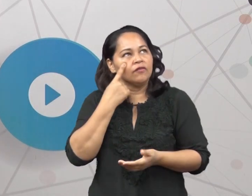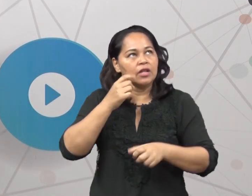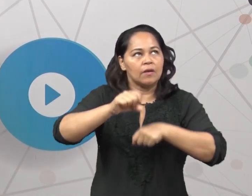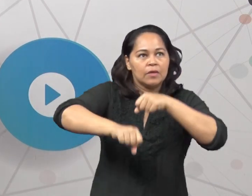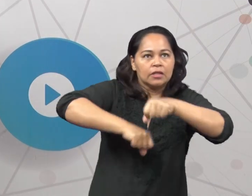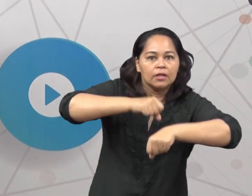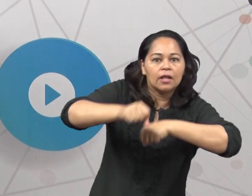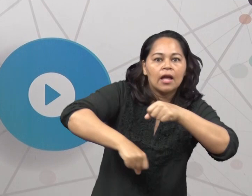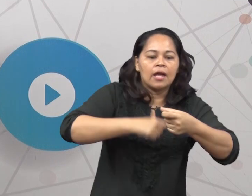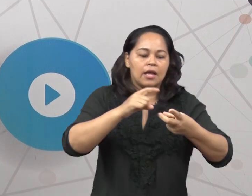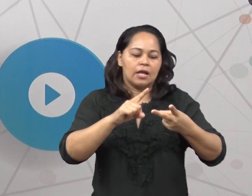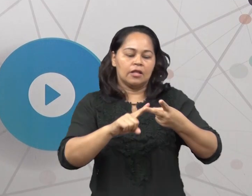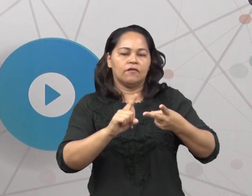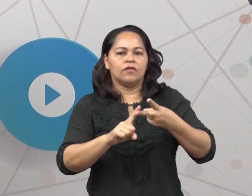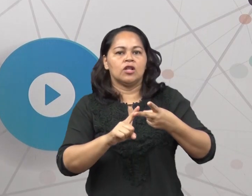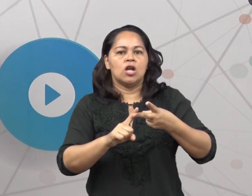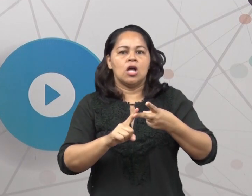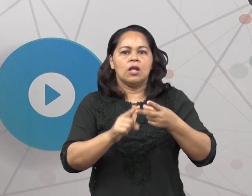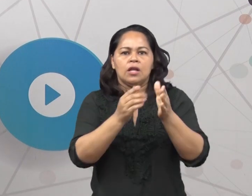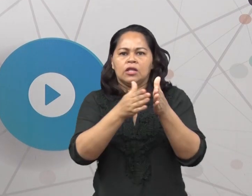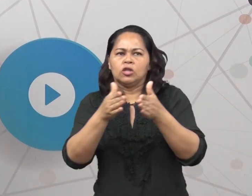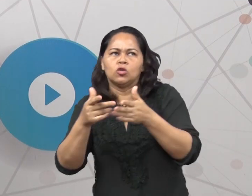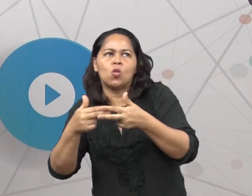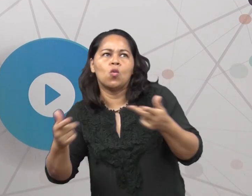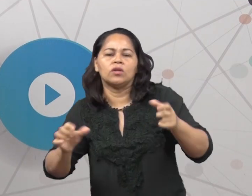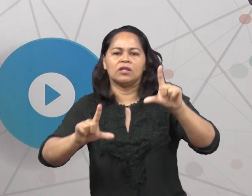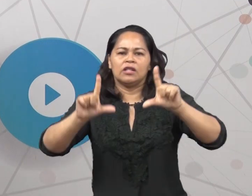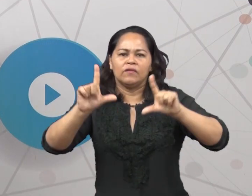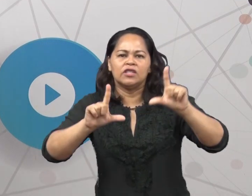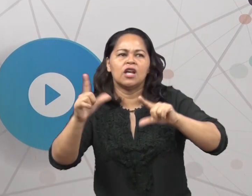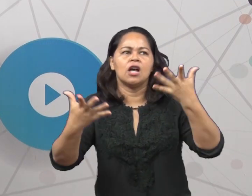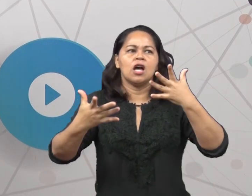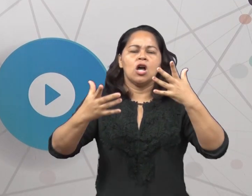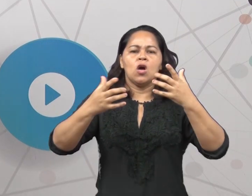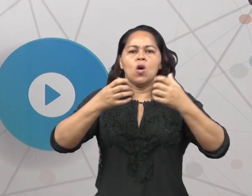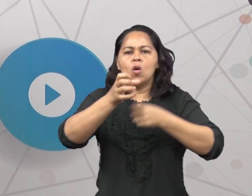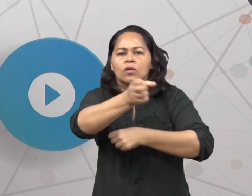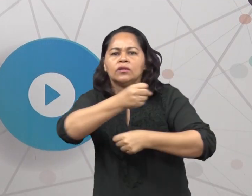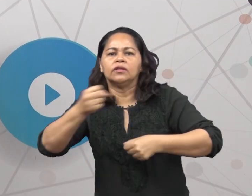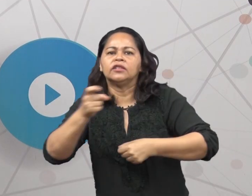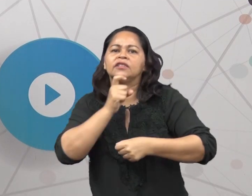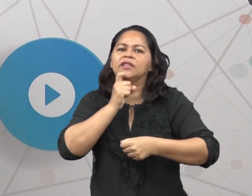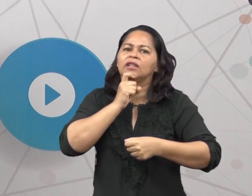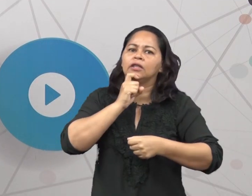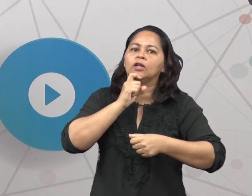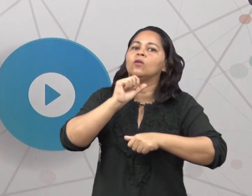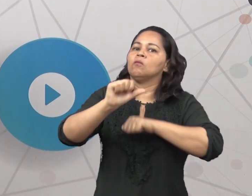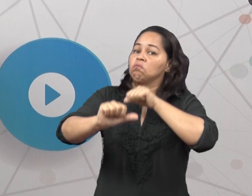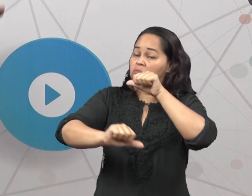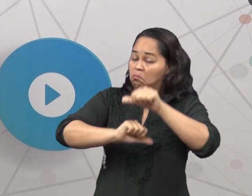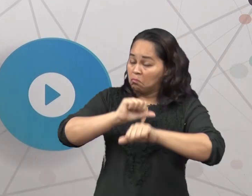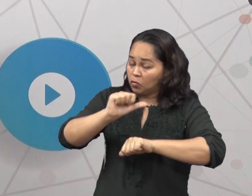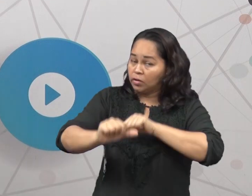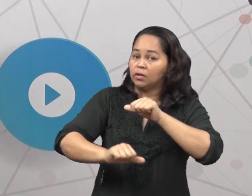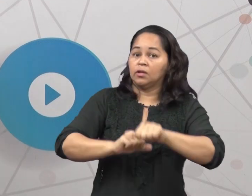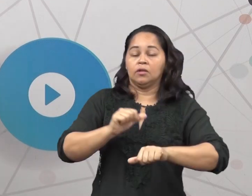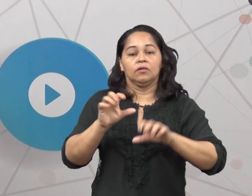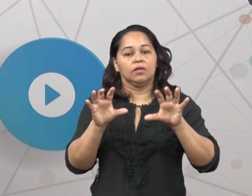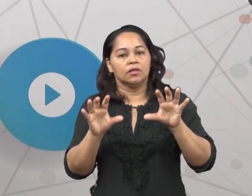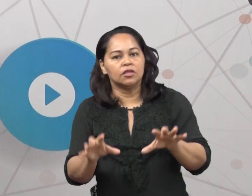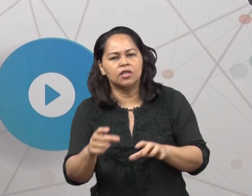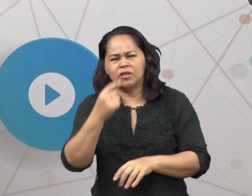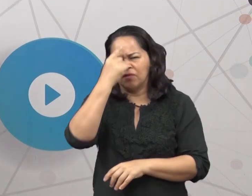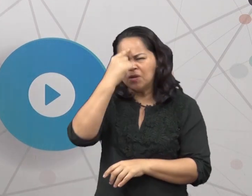bicicleta, se você for olhar para os eletrodomésticos da sua casa, muitas coisas evoluíram. E você for ver